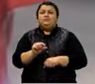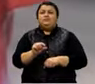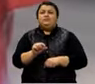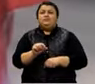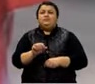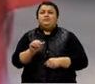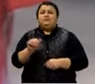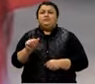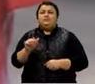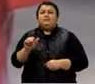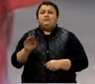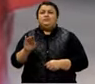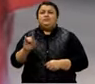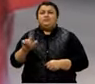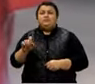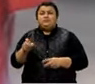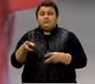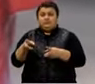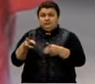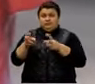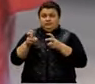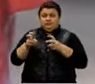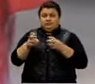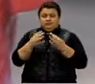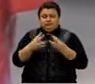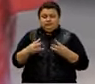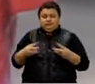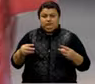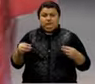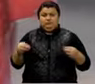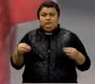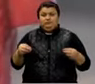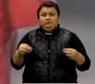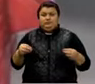Pronto. Ó, estão percebendo que ela está se desmanchando?